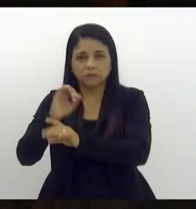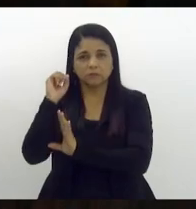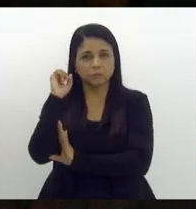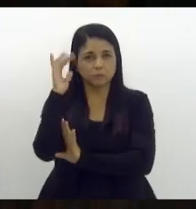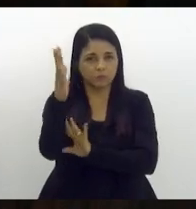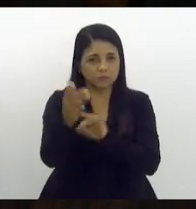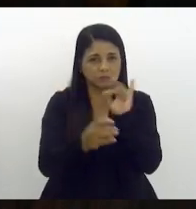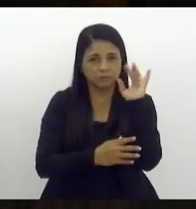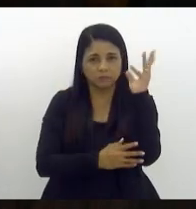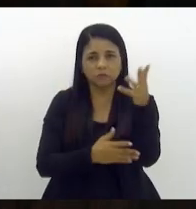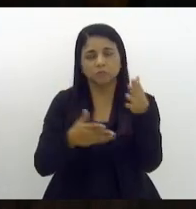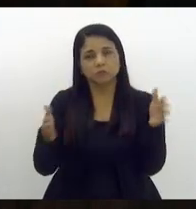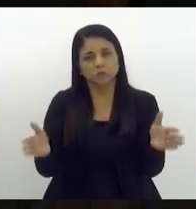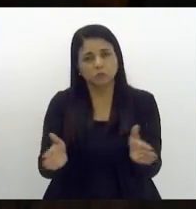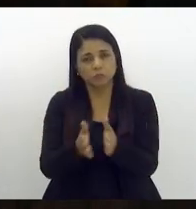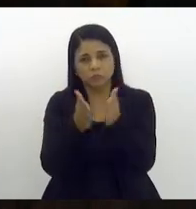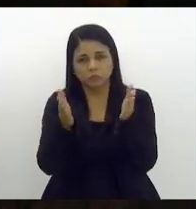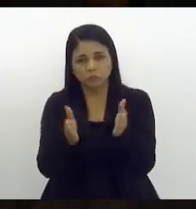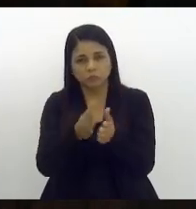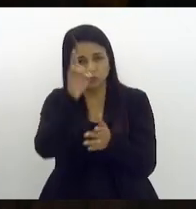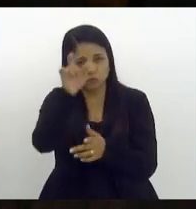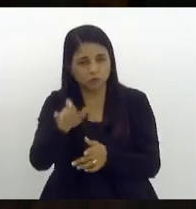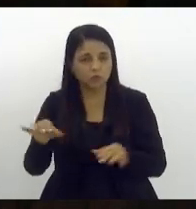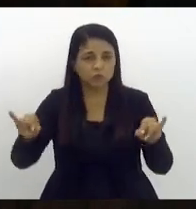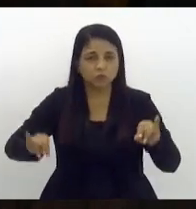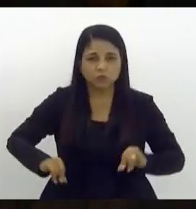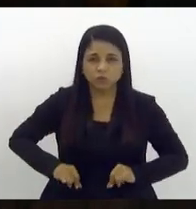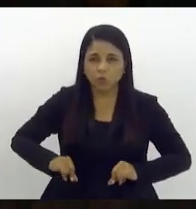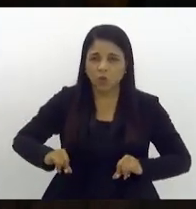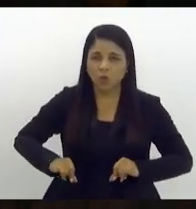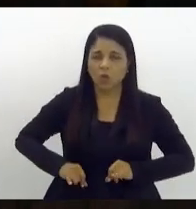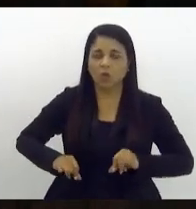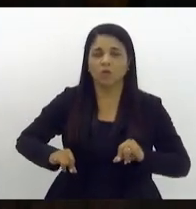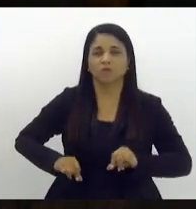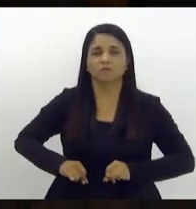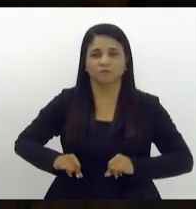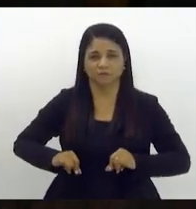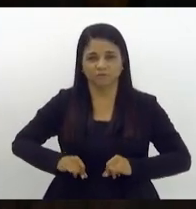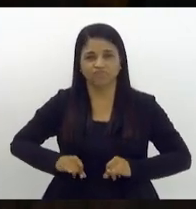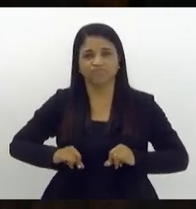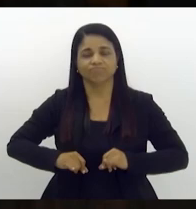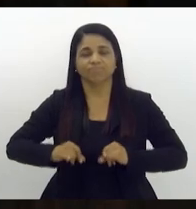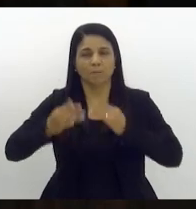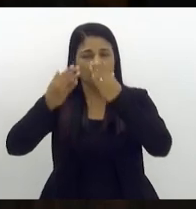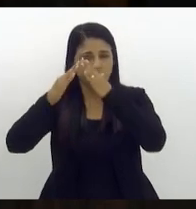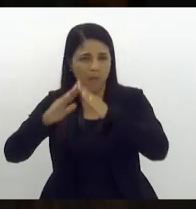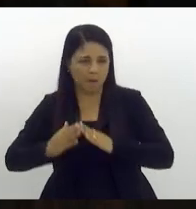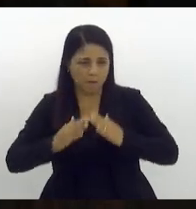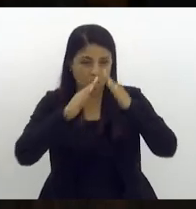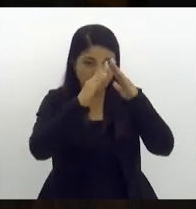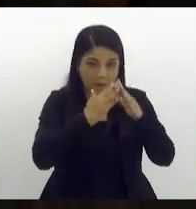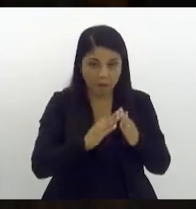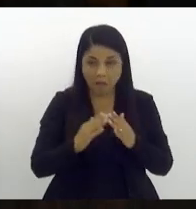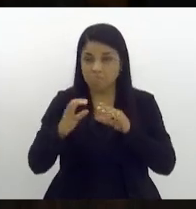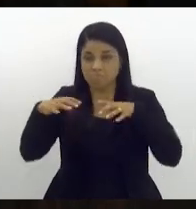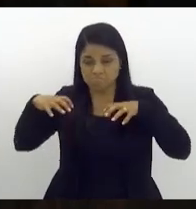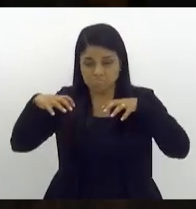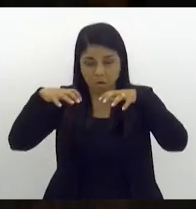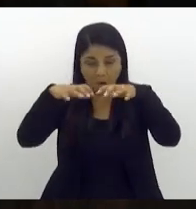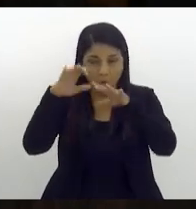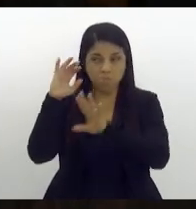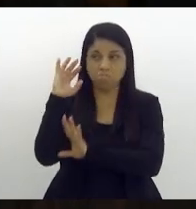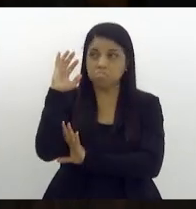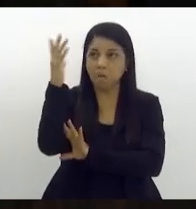que são as pessoas mais pobres que sofrem com esse processo, né, de grandes tragédias ambientais, mas é evidente